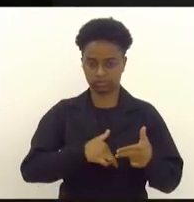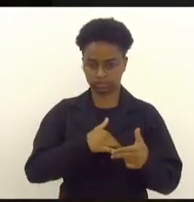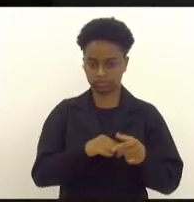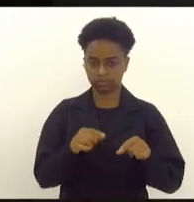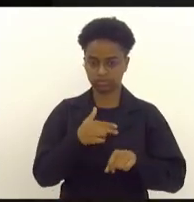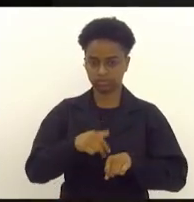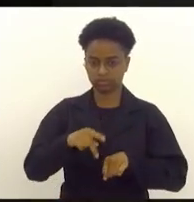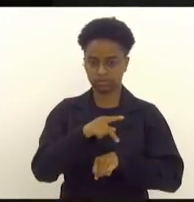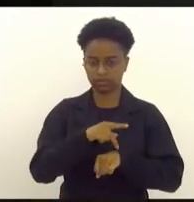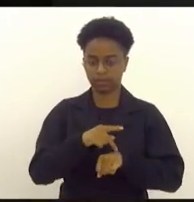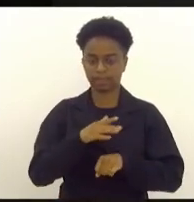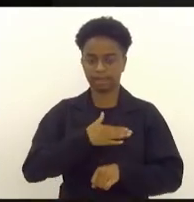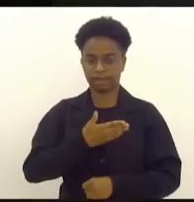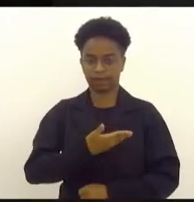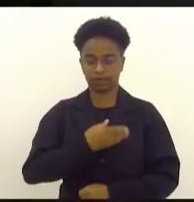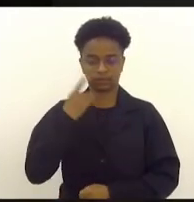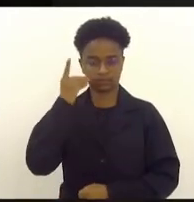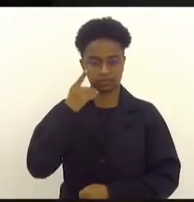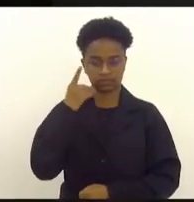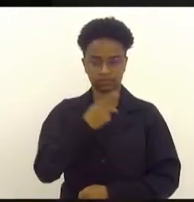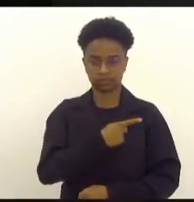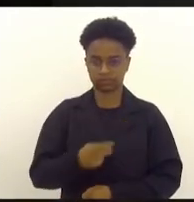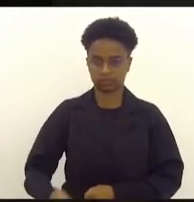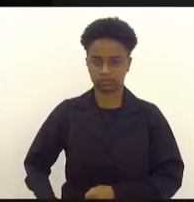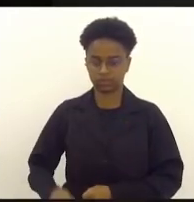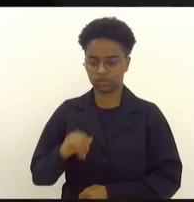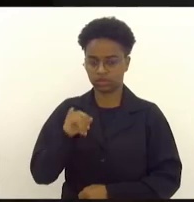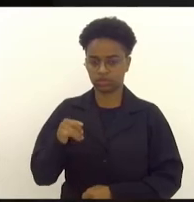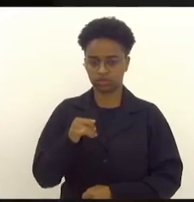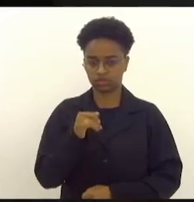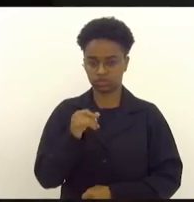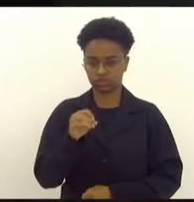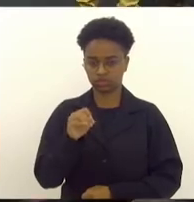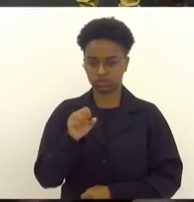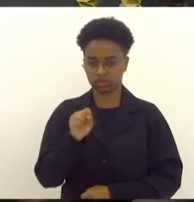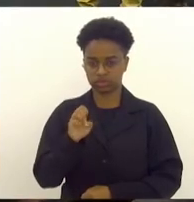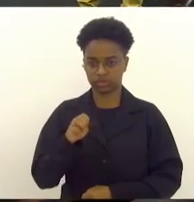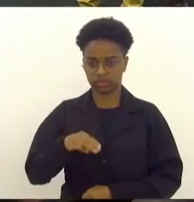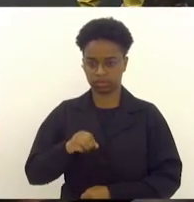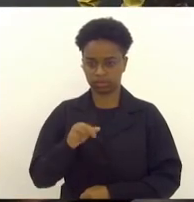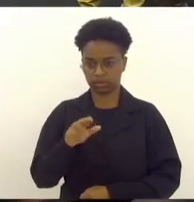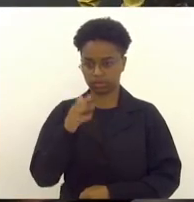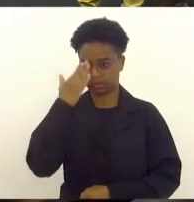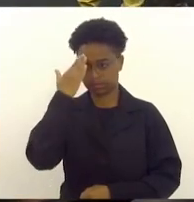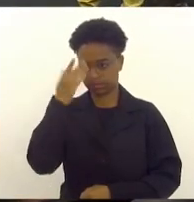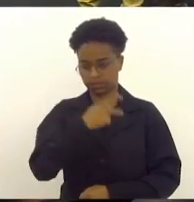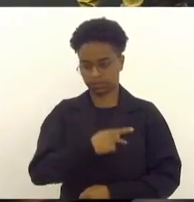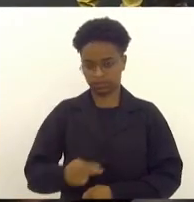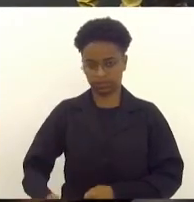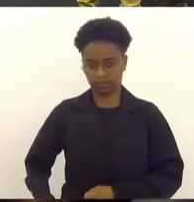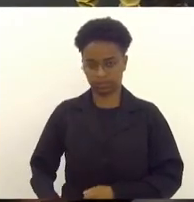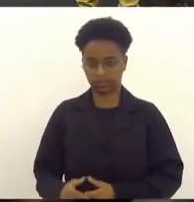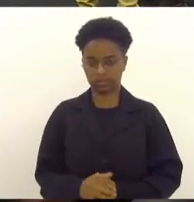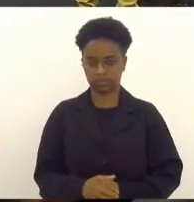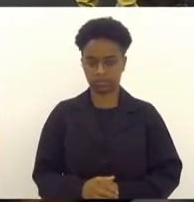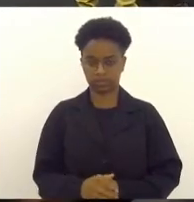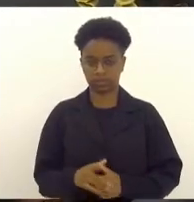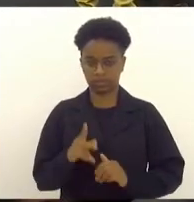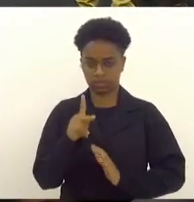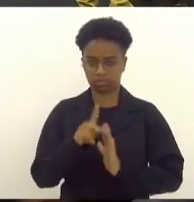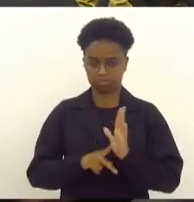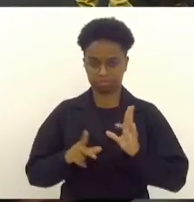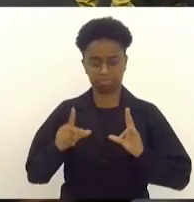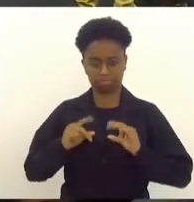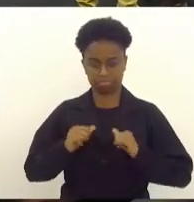meu querido amigo deputado Presidente Professor Josemar Obrigado Presidente é um projeto meritório